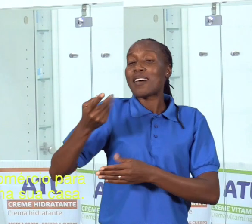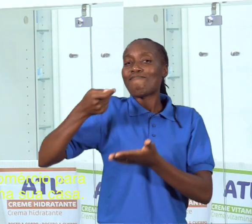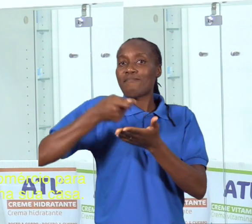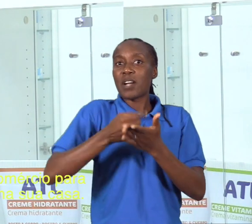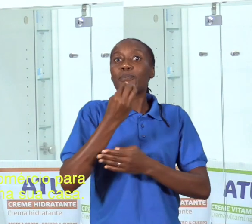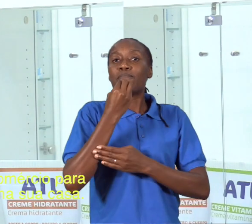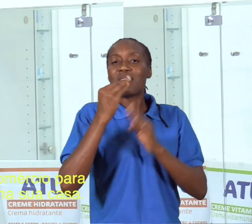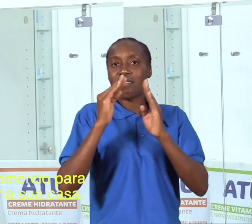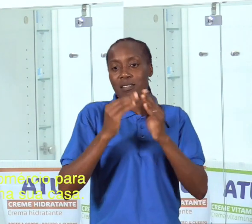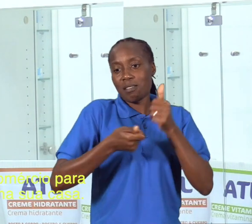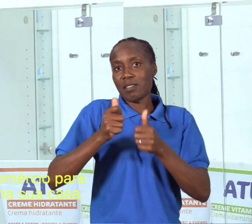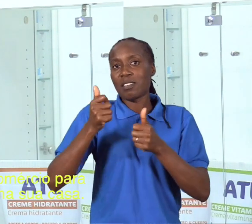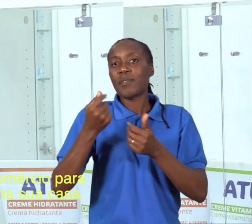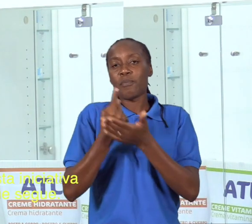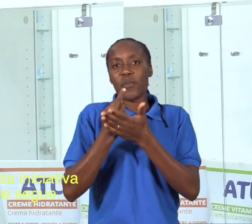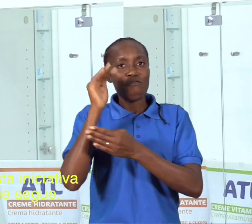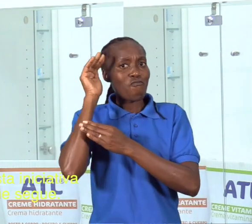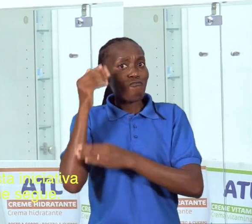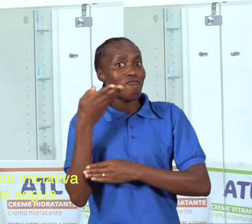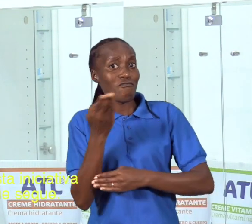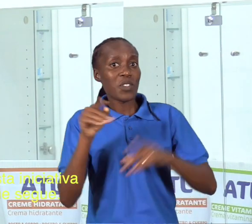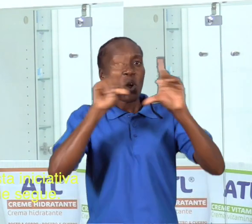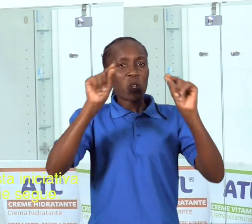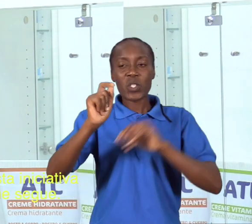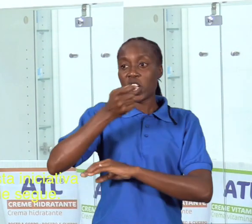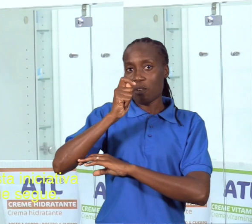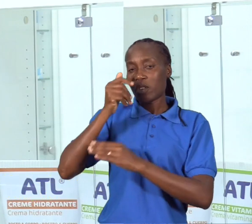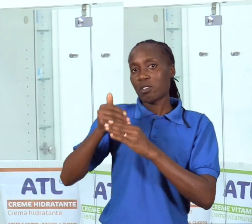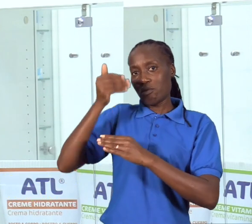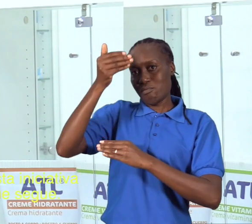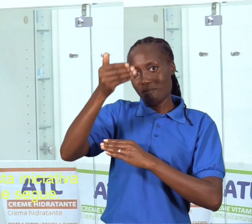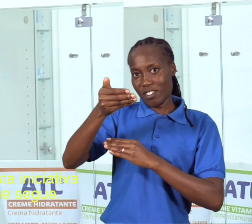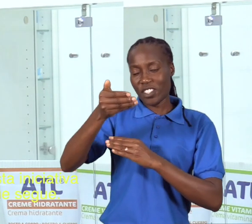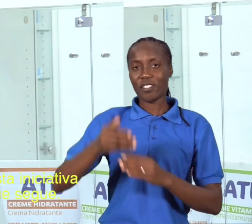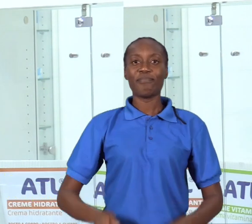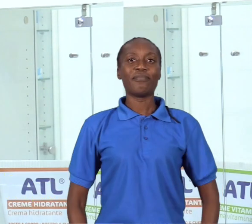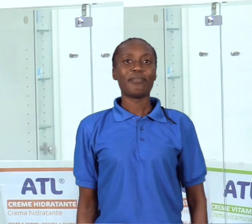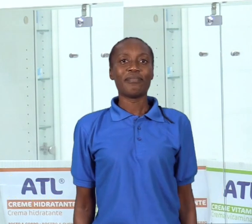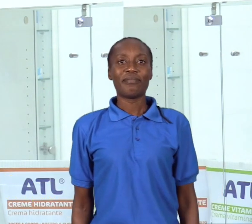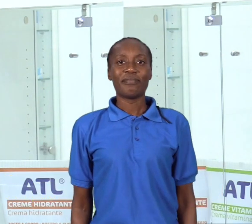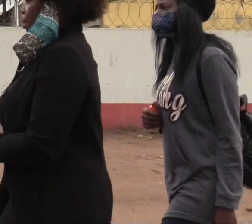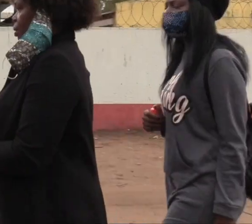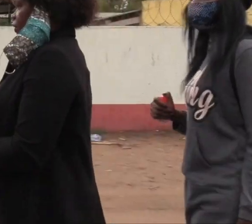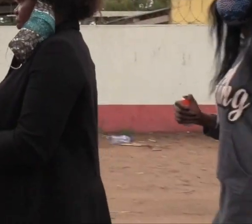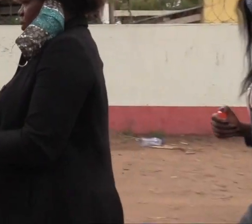garantir o alimento nas suas casas. Saiba mais sobre esta iniciativa na reportagem que se segue.